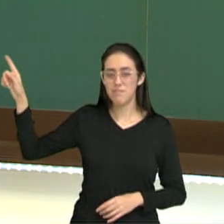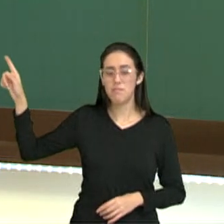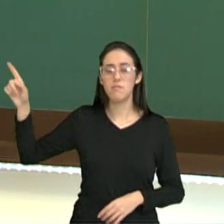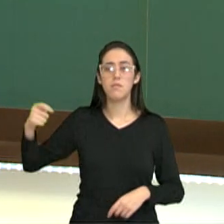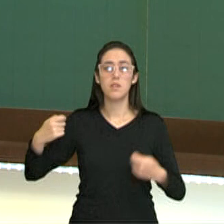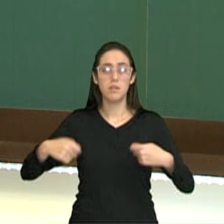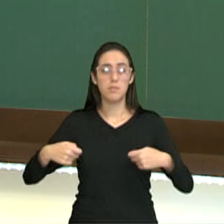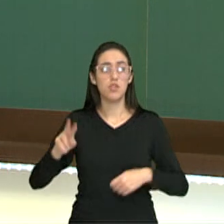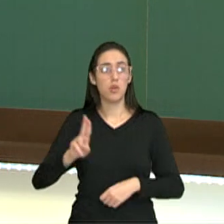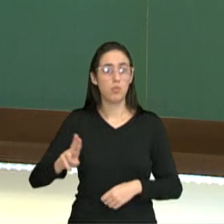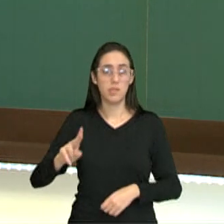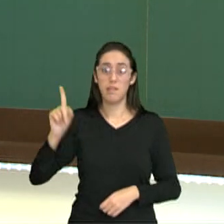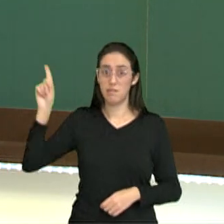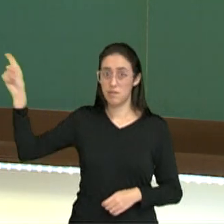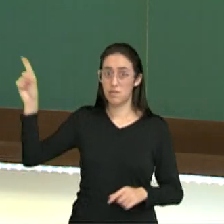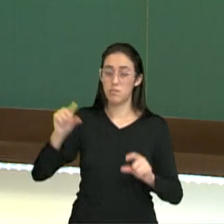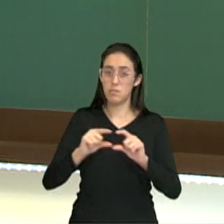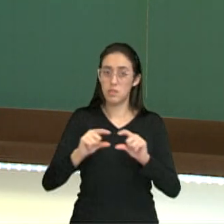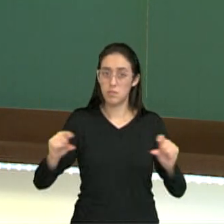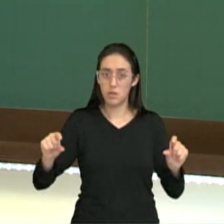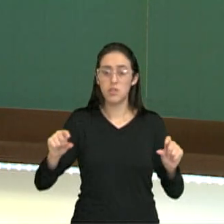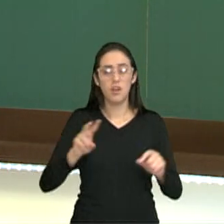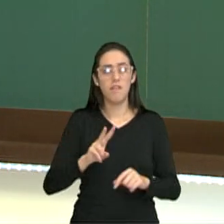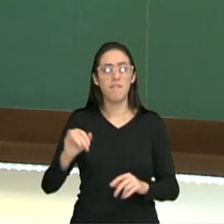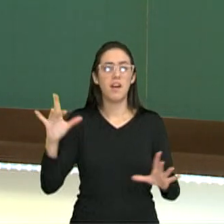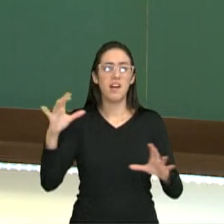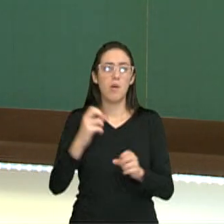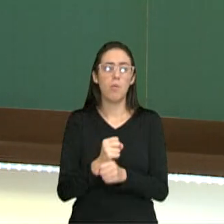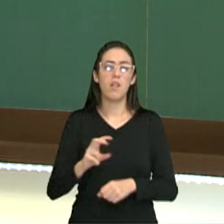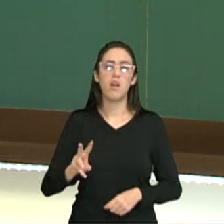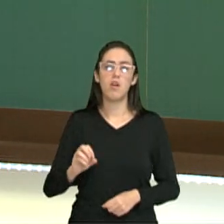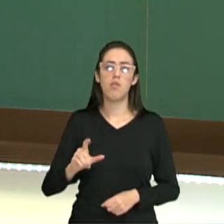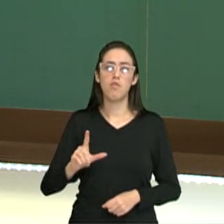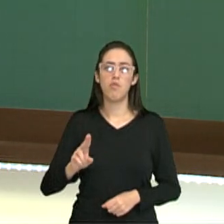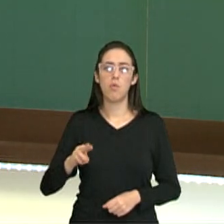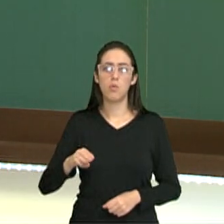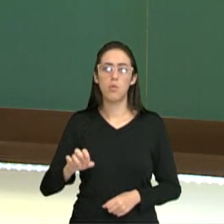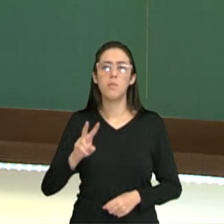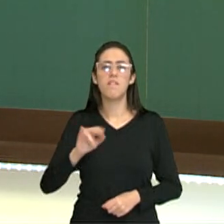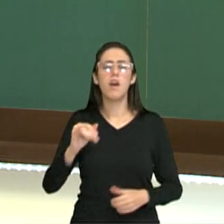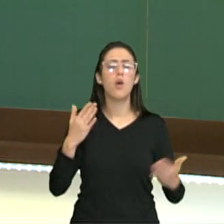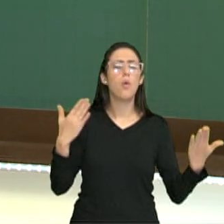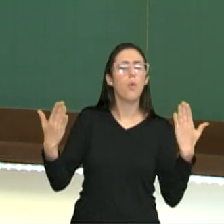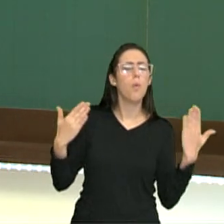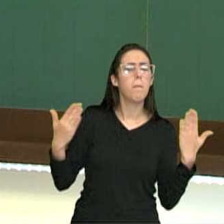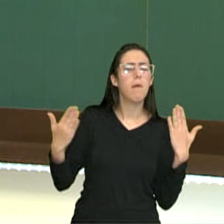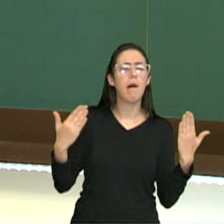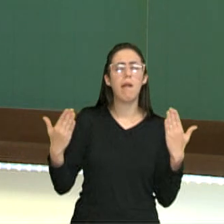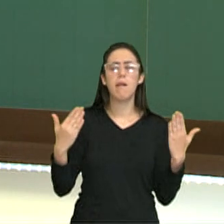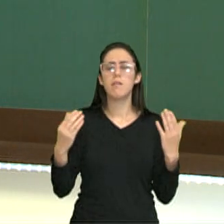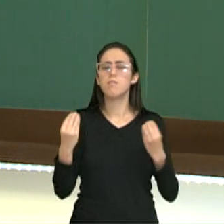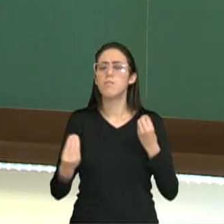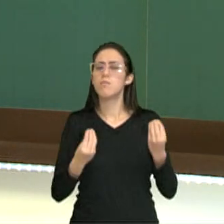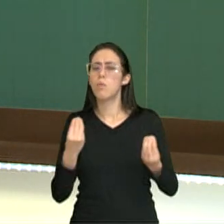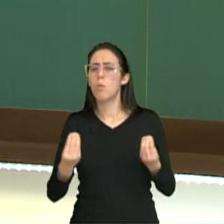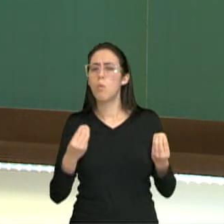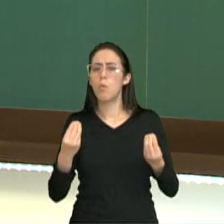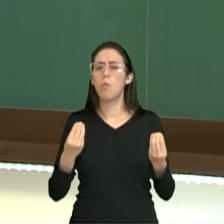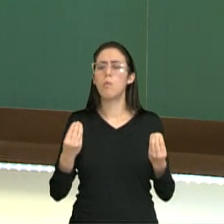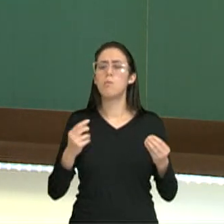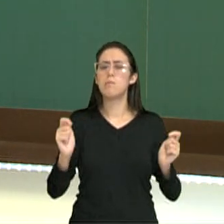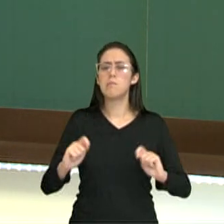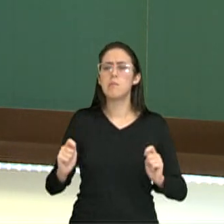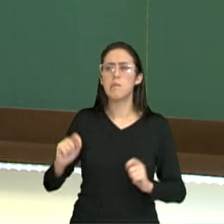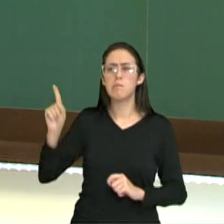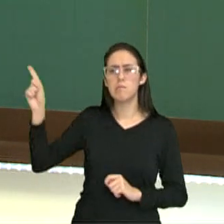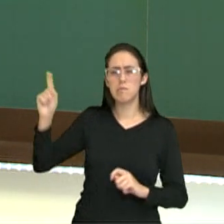Usando esta fórmula, a gente vai calcular o volume e vamos comparar com essa capacidade que está ali,